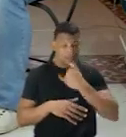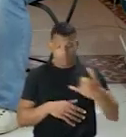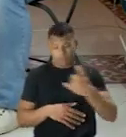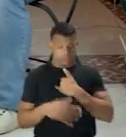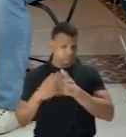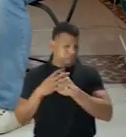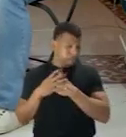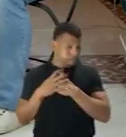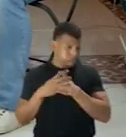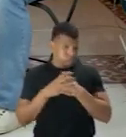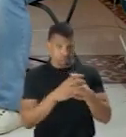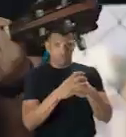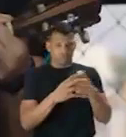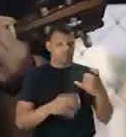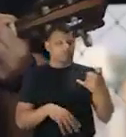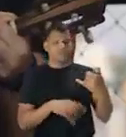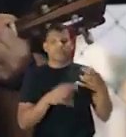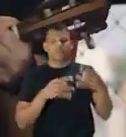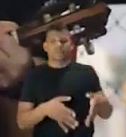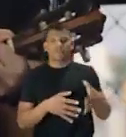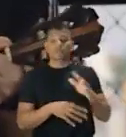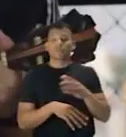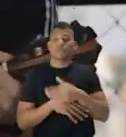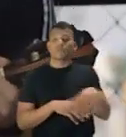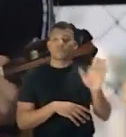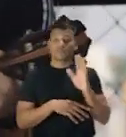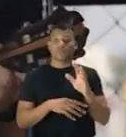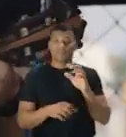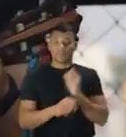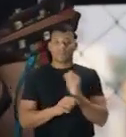o punhal que fere a gente arranca.